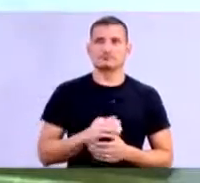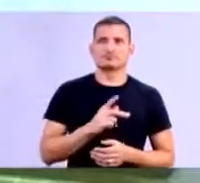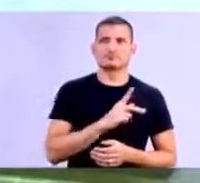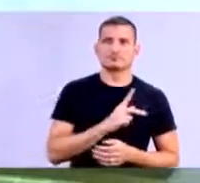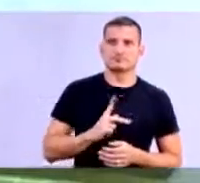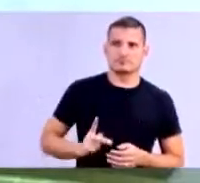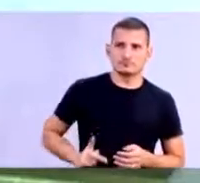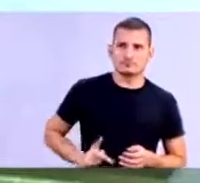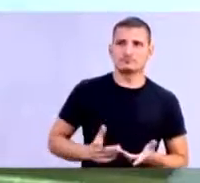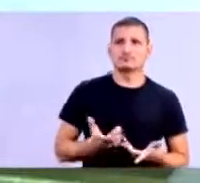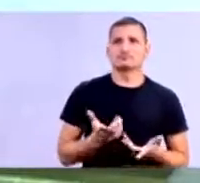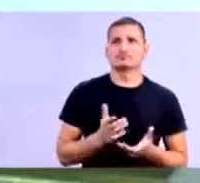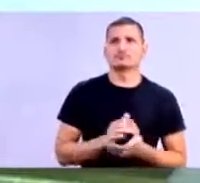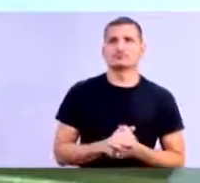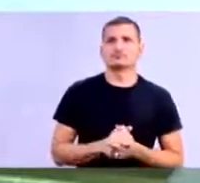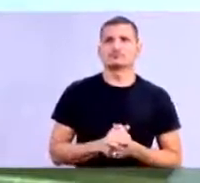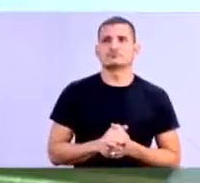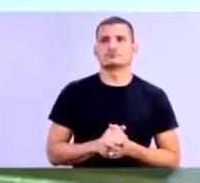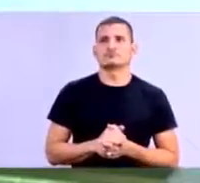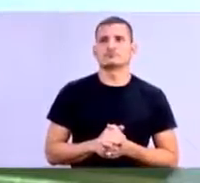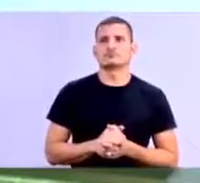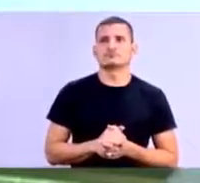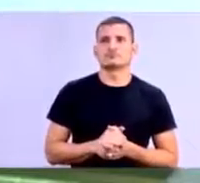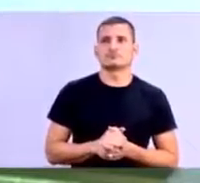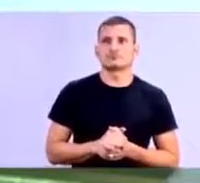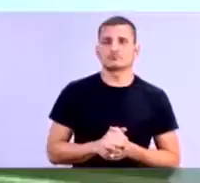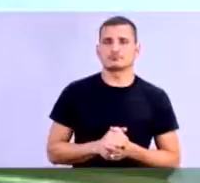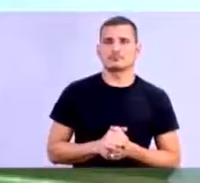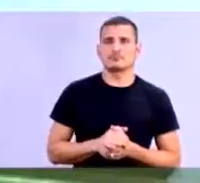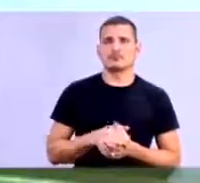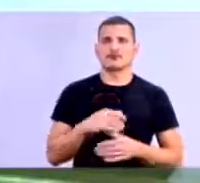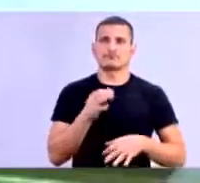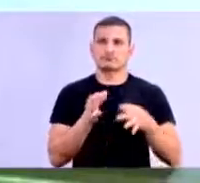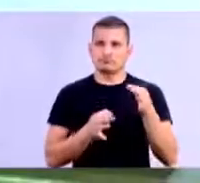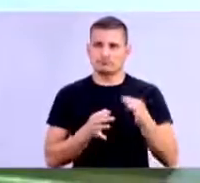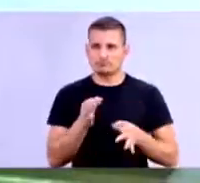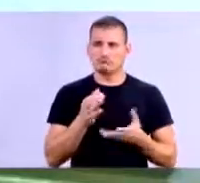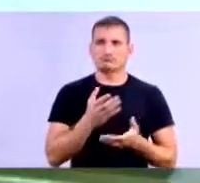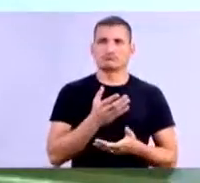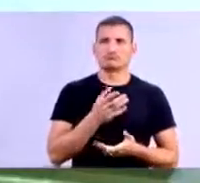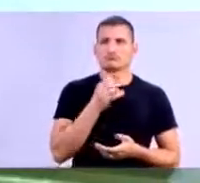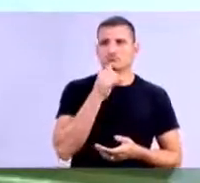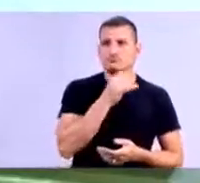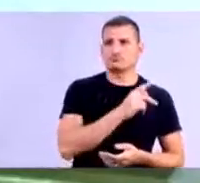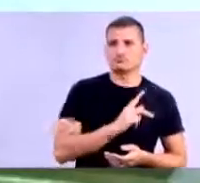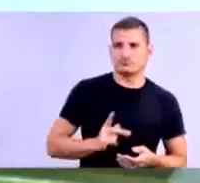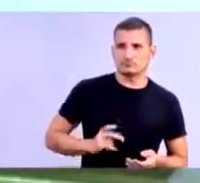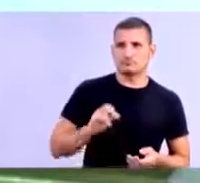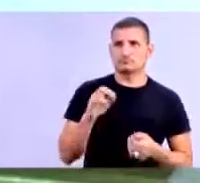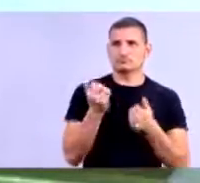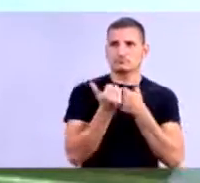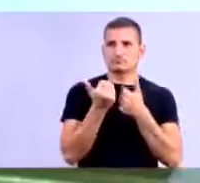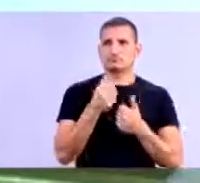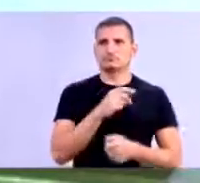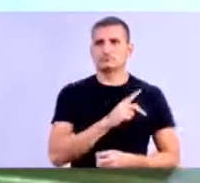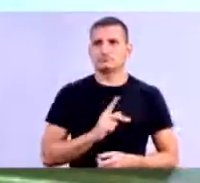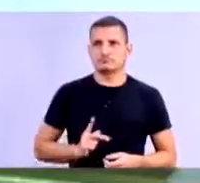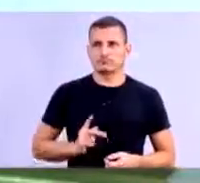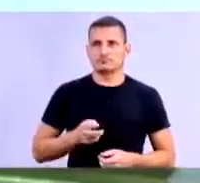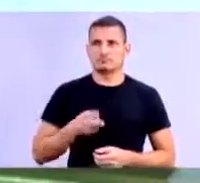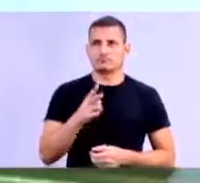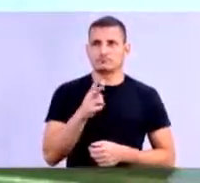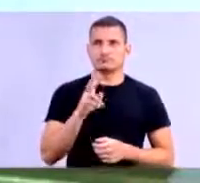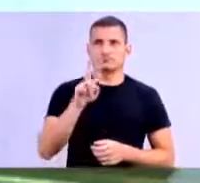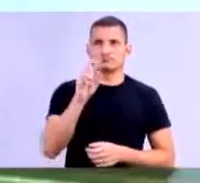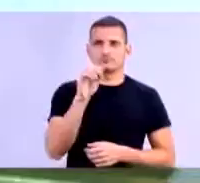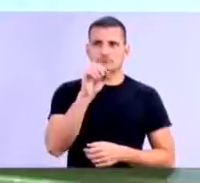Poder Executivo, Legislativo ou Judiciário, se é para o presidente ou vice-presidente, sempre